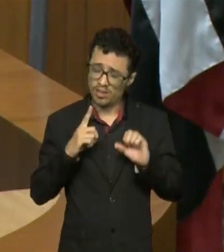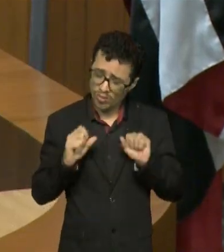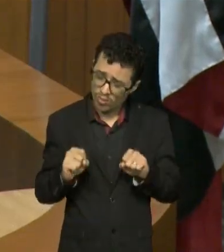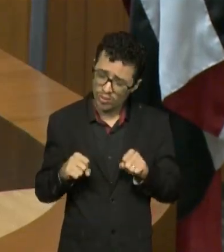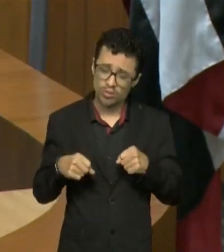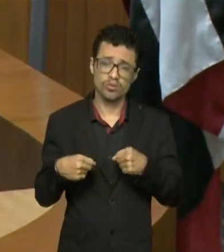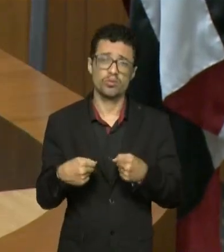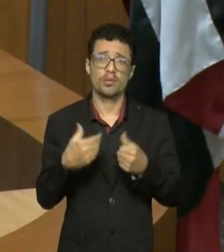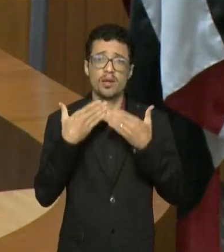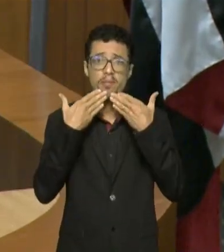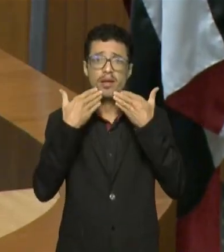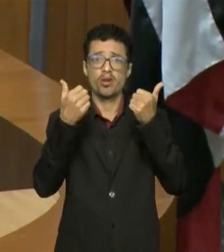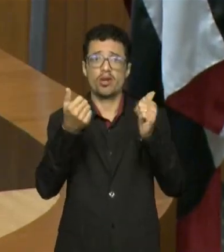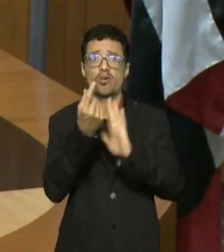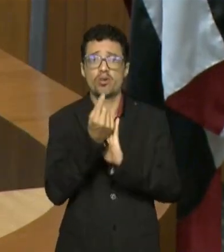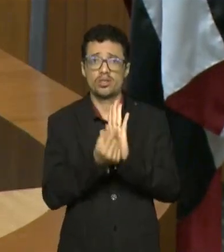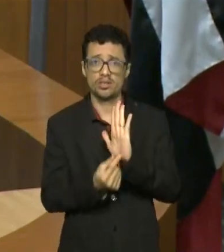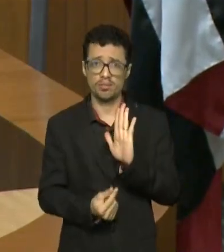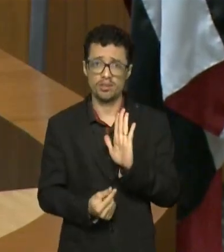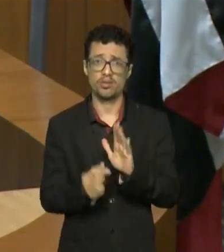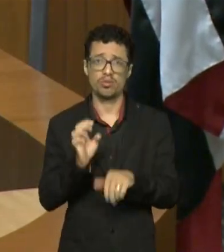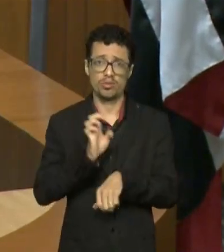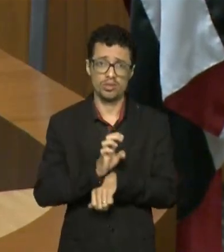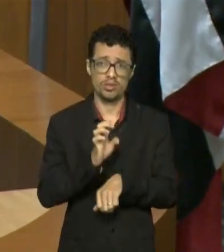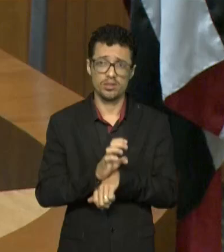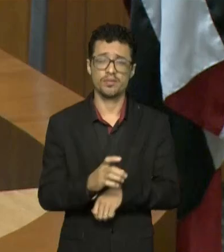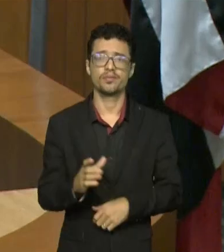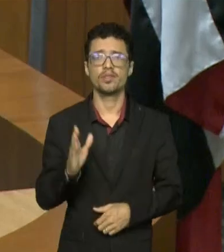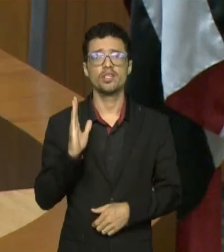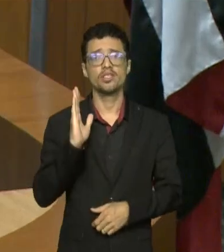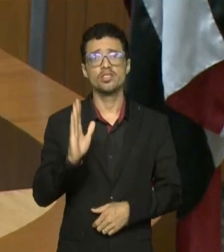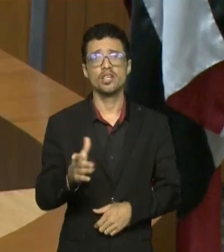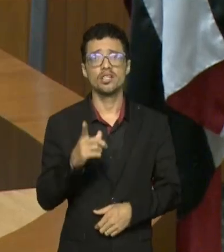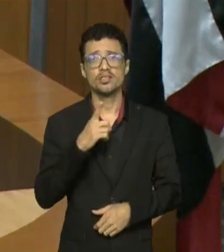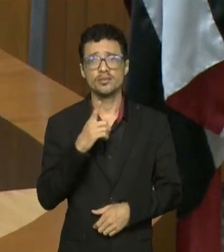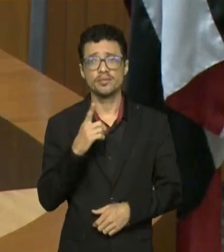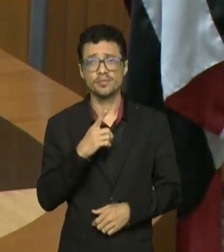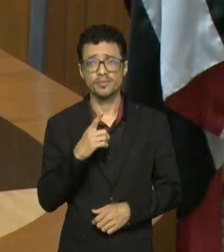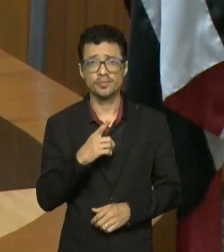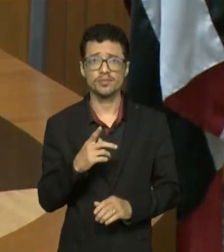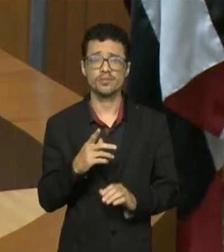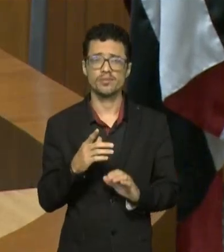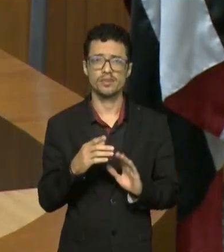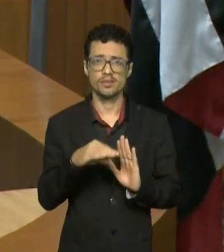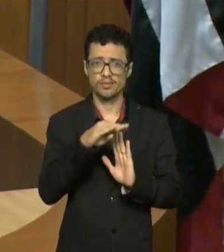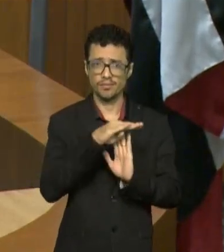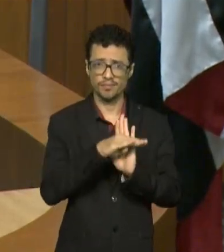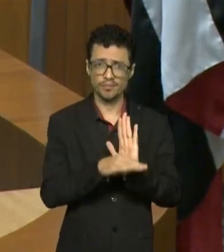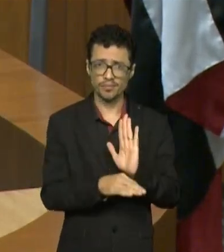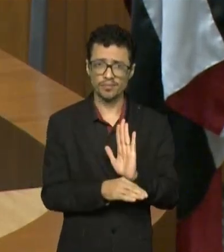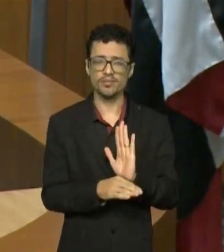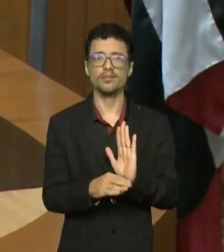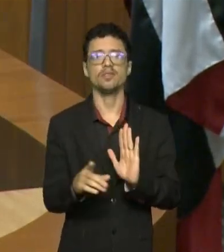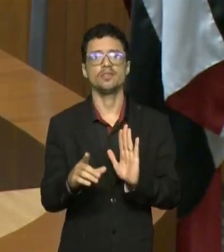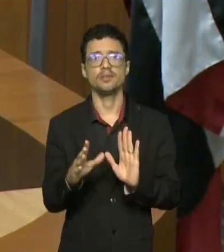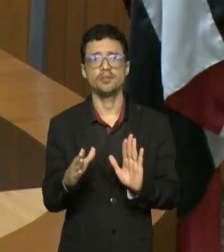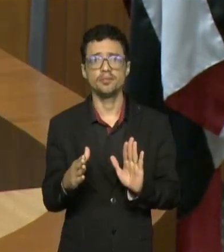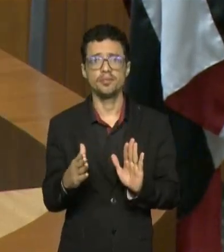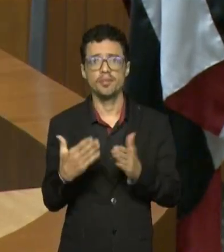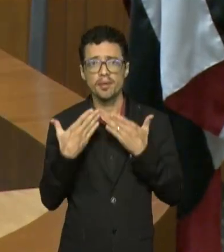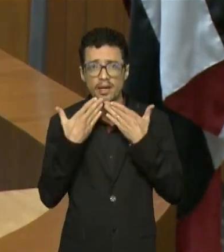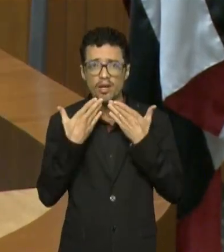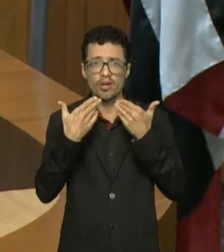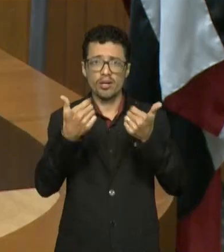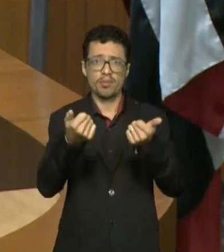um esforço louvável, isso aí, fizeram até adesão a um programa de aperfeiçoamento das finanças, mas, em